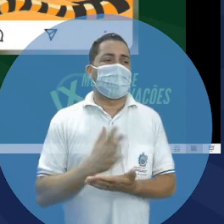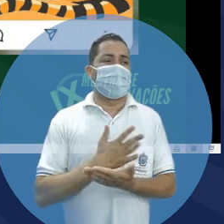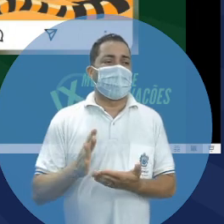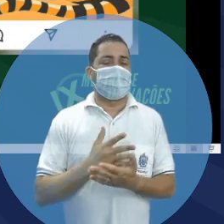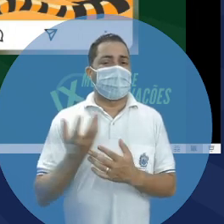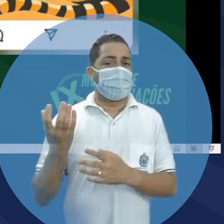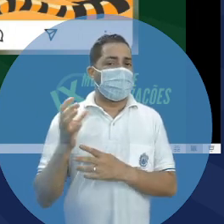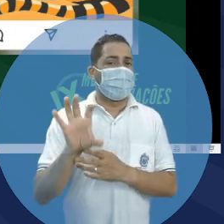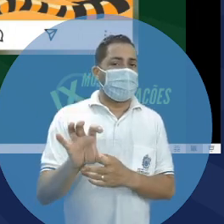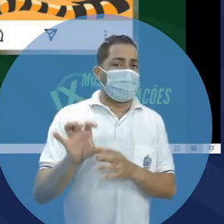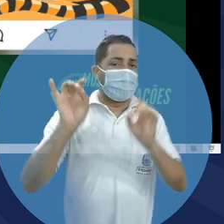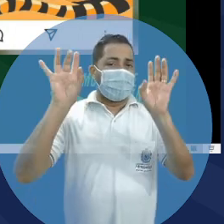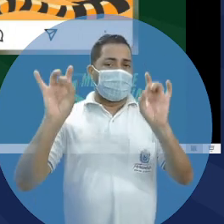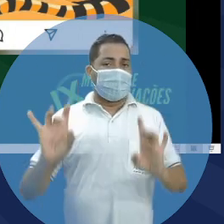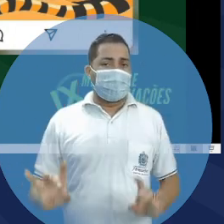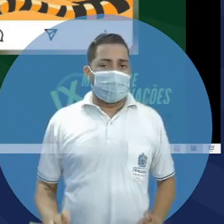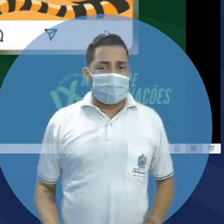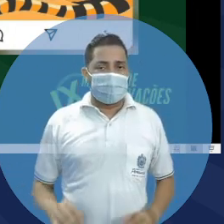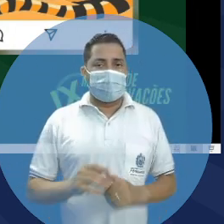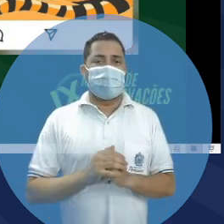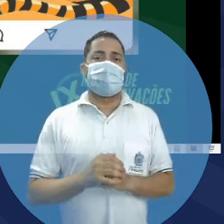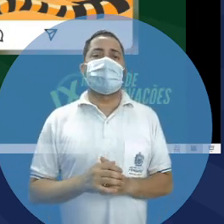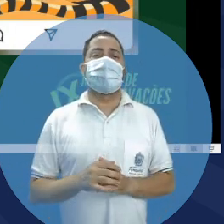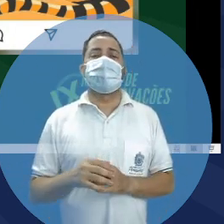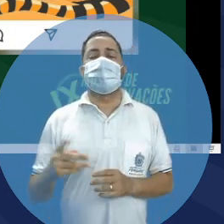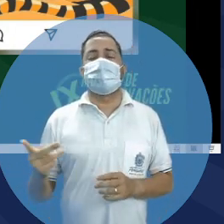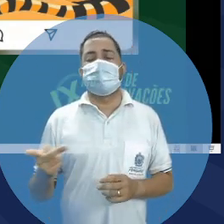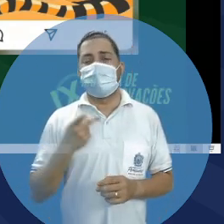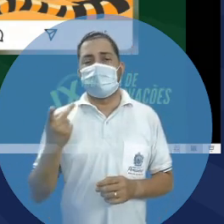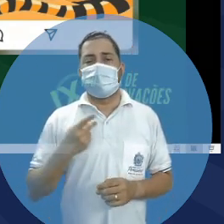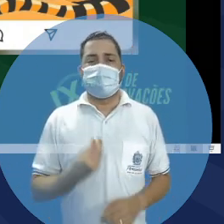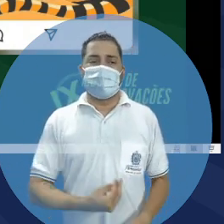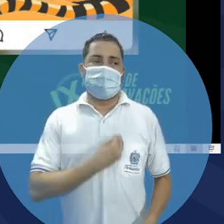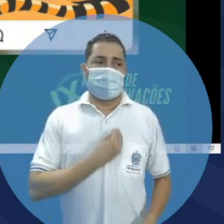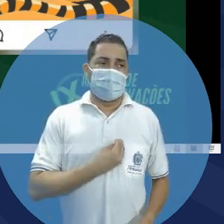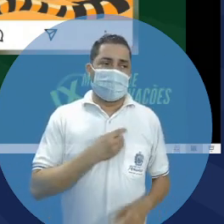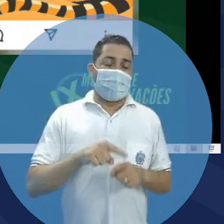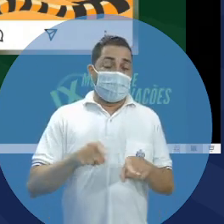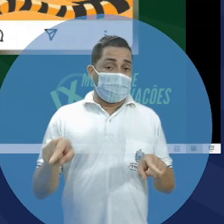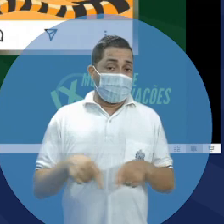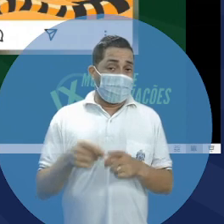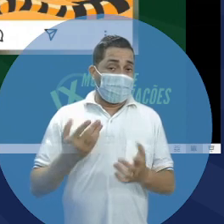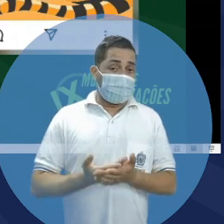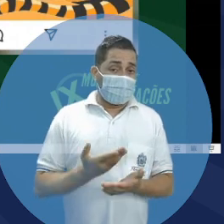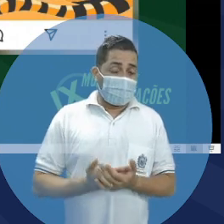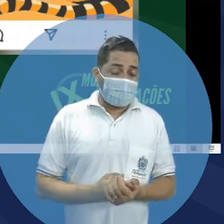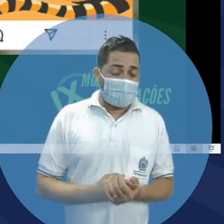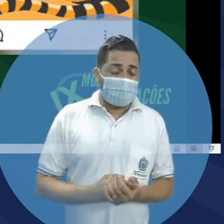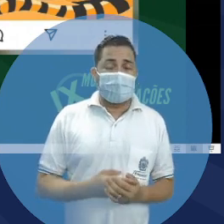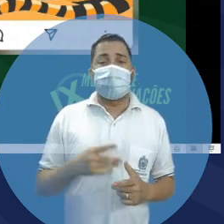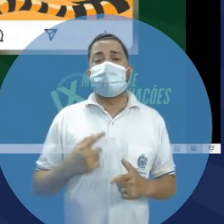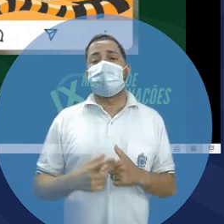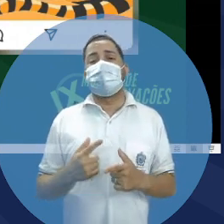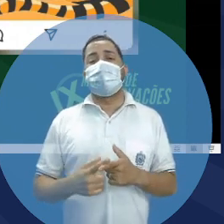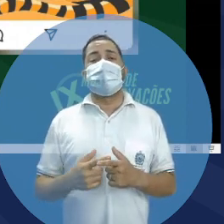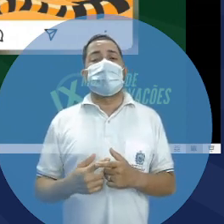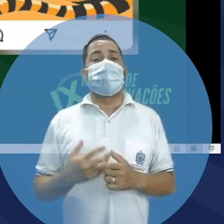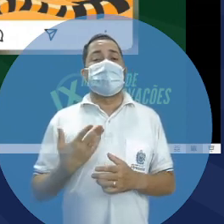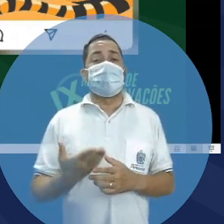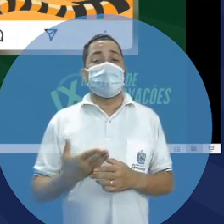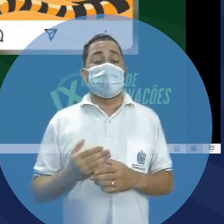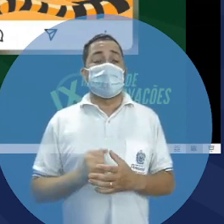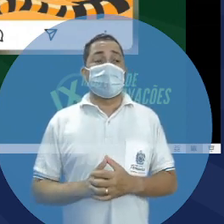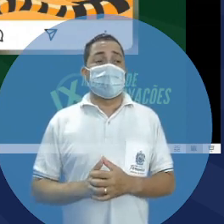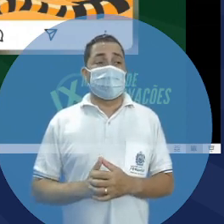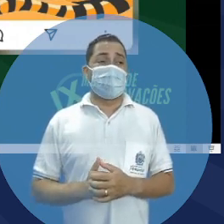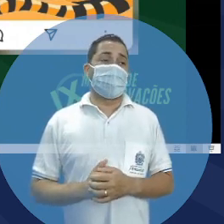específicas que trouxeram discussões para dentro da sala de aula. E por que trouxeram discussões para dentro da sala de aula? O uso do